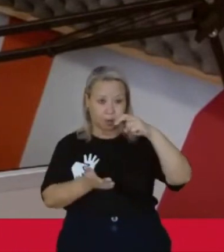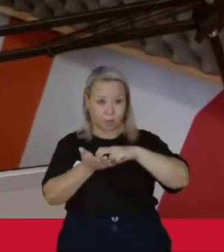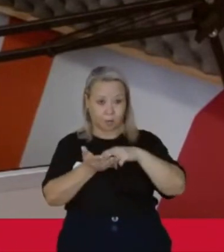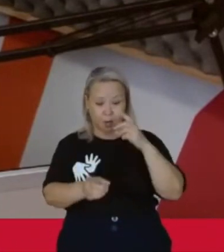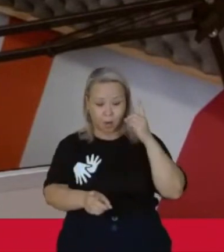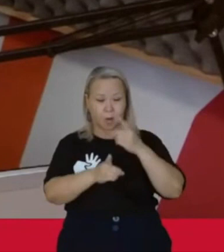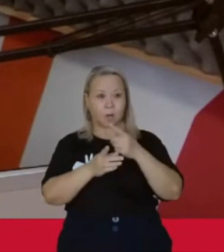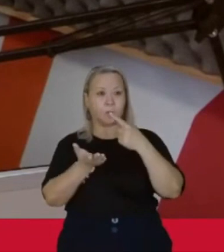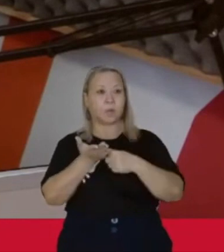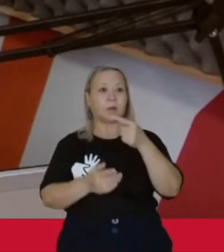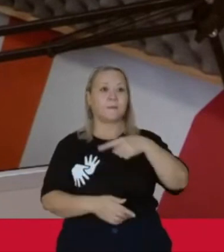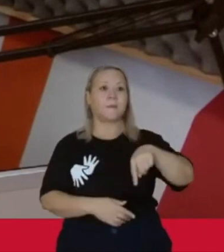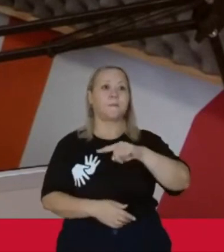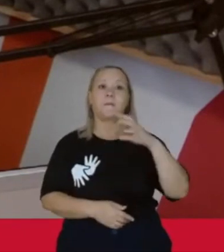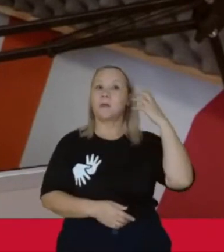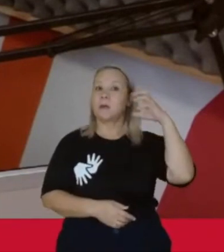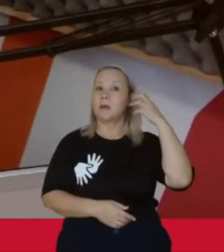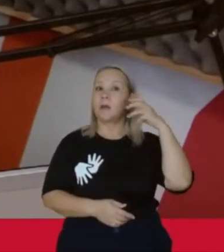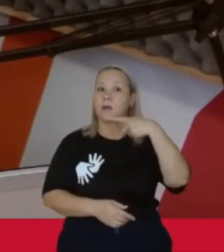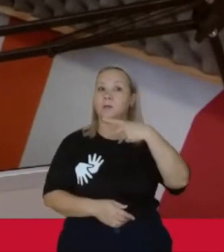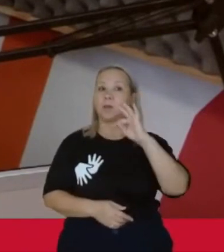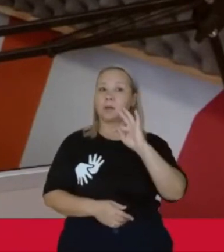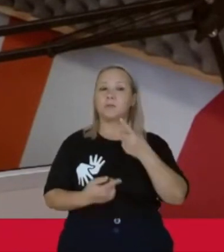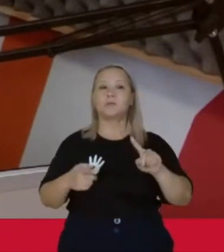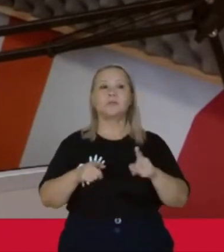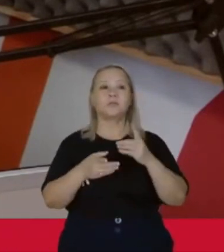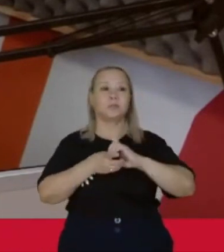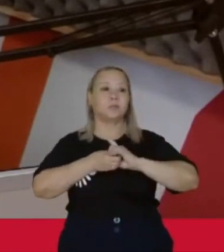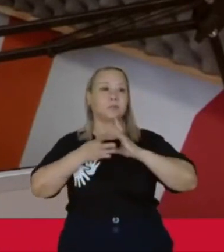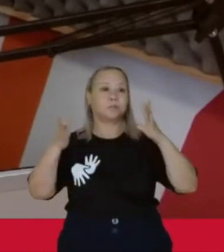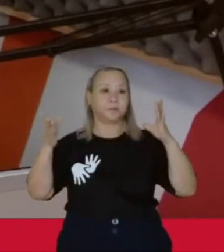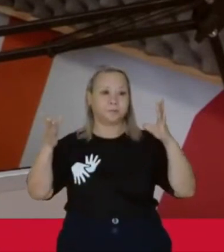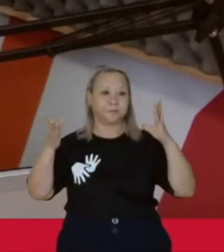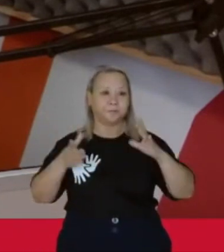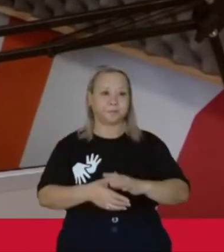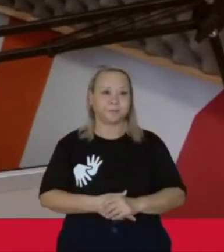encontro marcado aqui na Rádio PT, onde toca democracia.